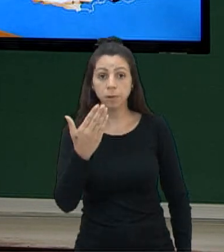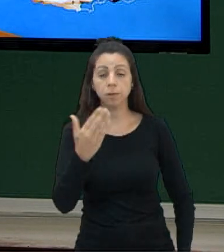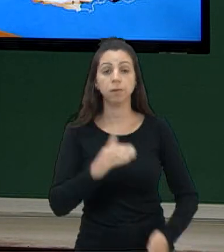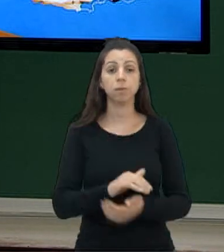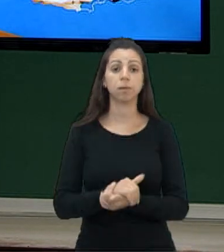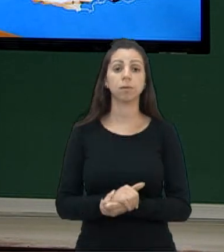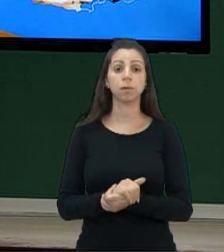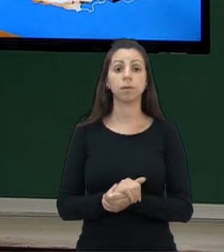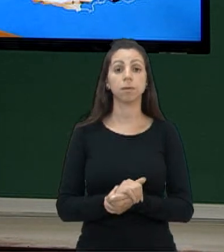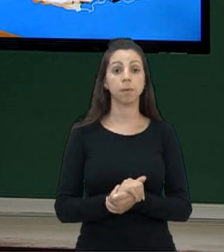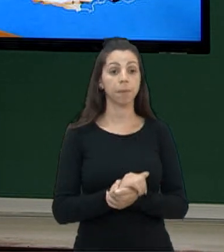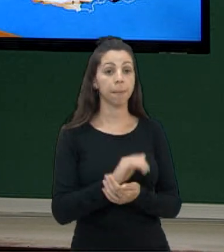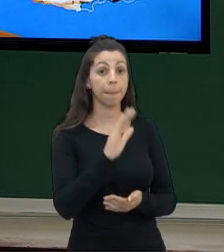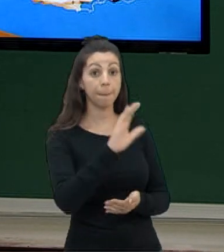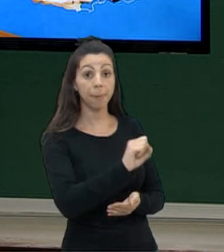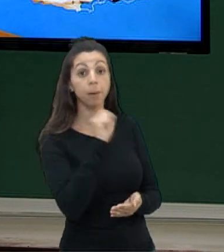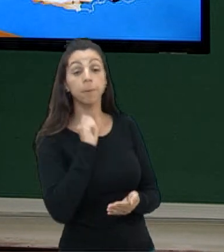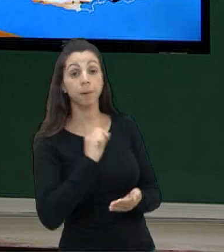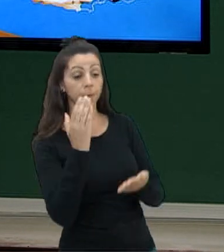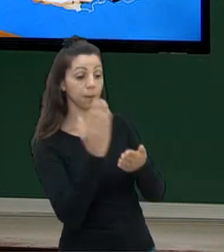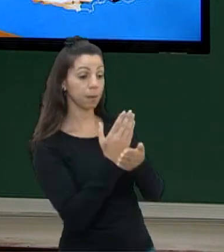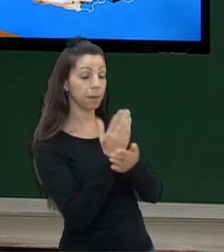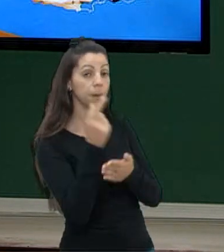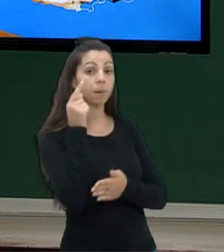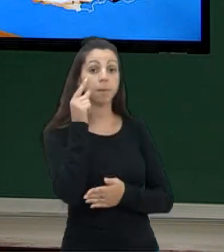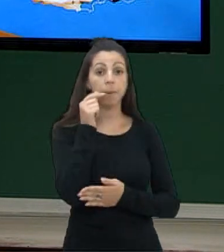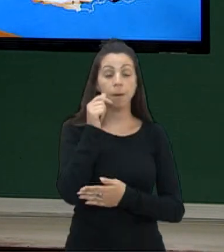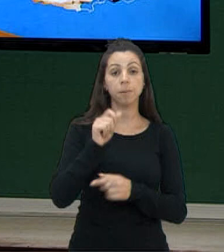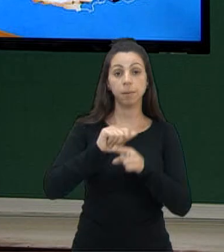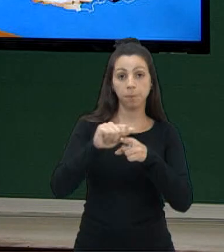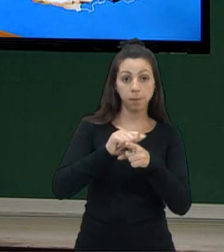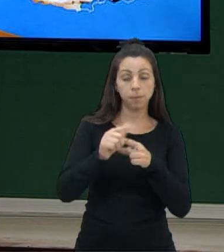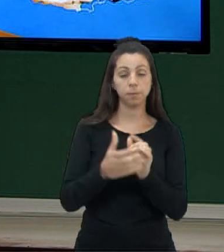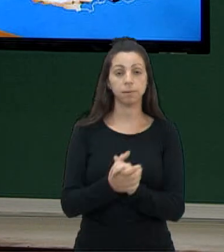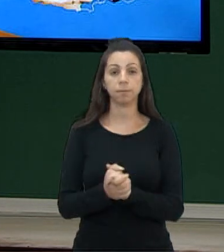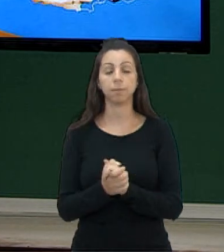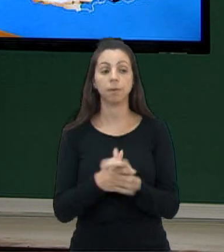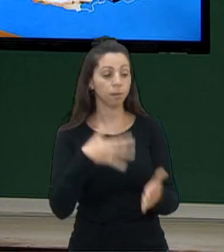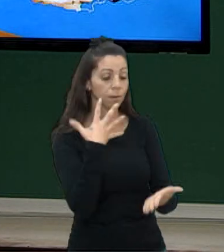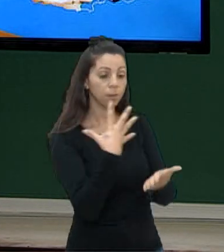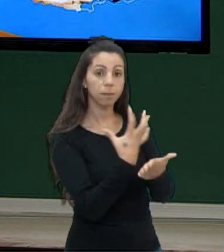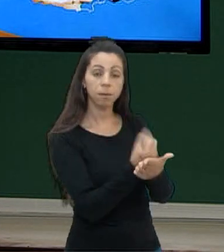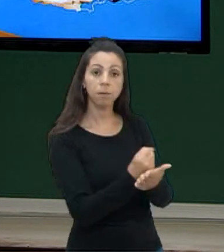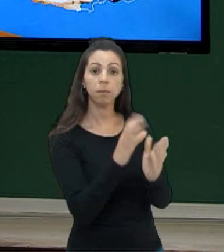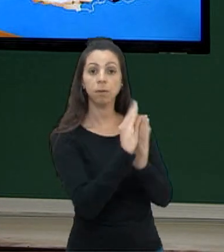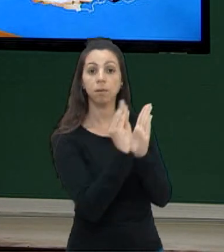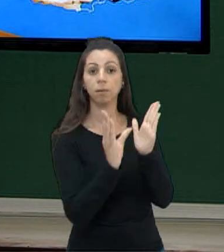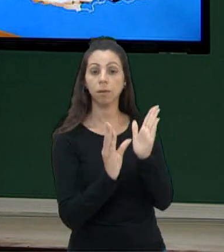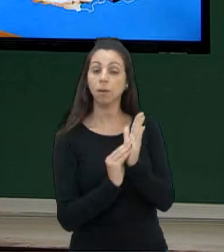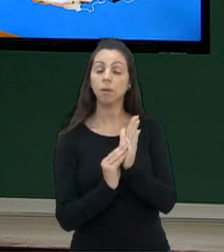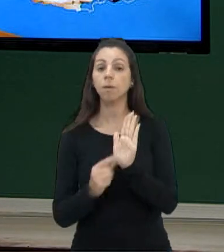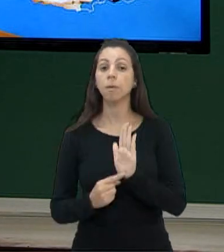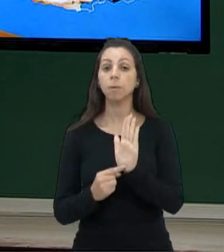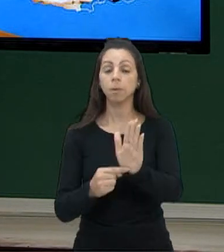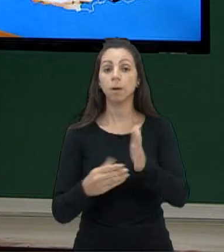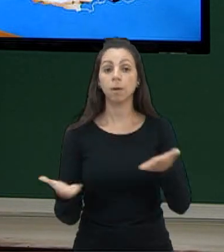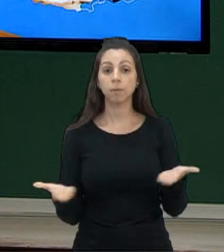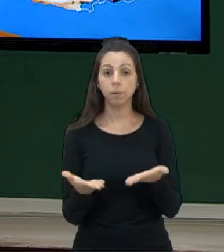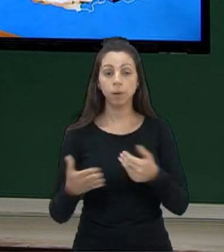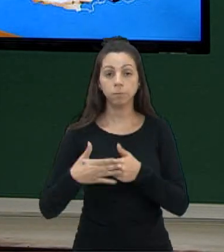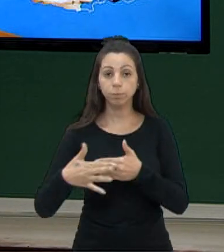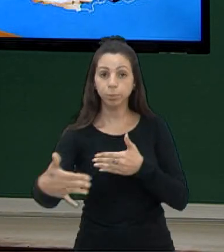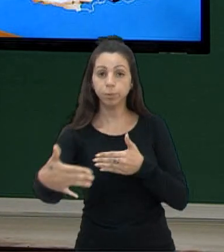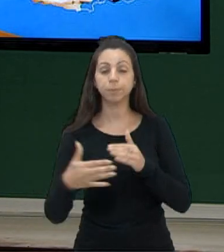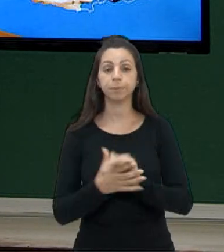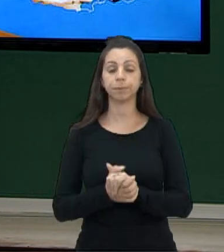faço, que providencie caderno, caneta, lápis e uma borracha para que você realize as anotações dos conteúdos que serão apresentados na aula de hoje.